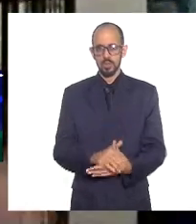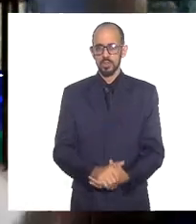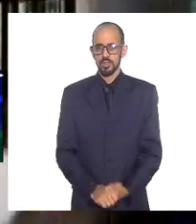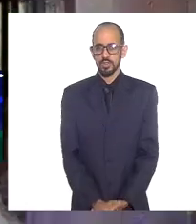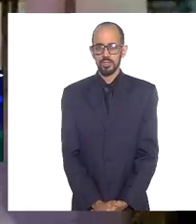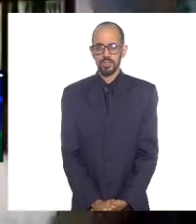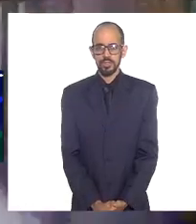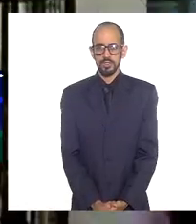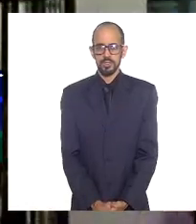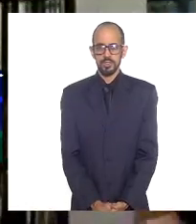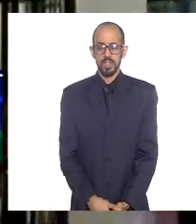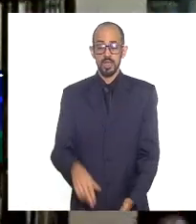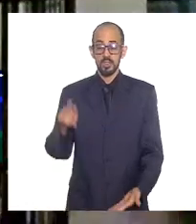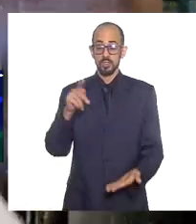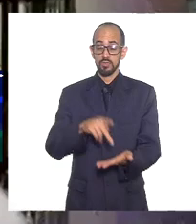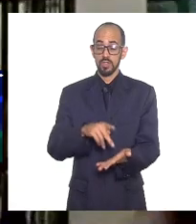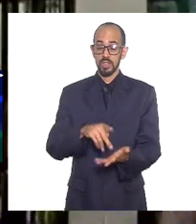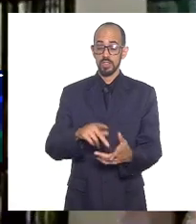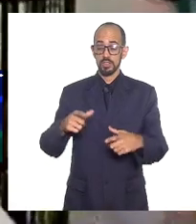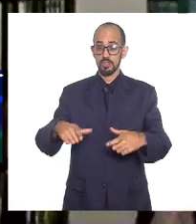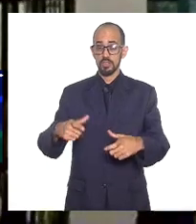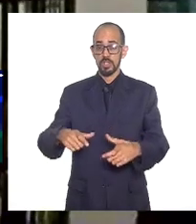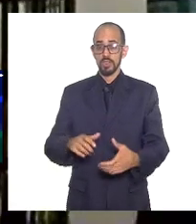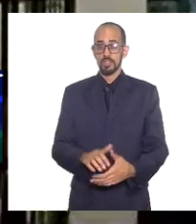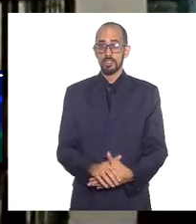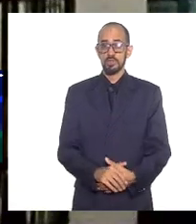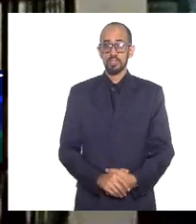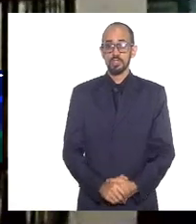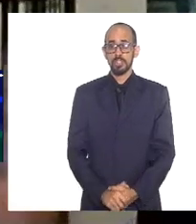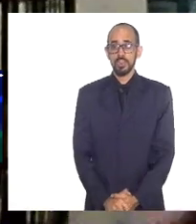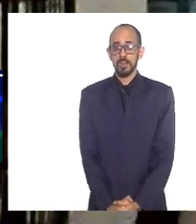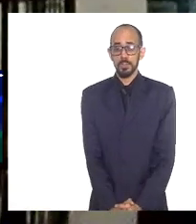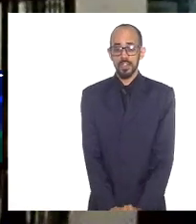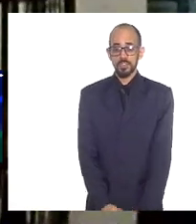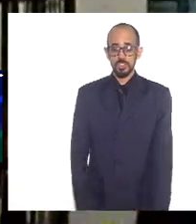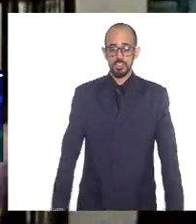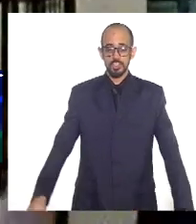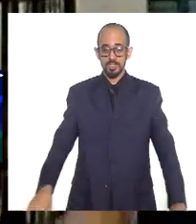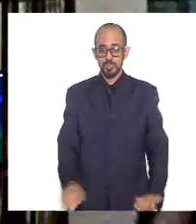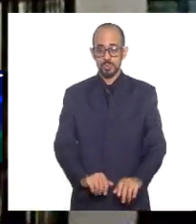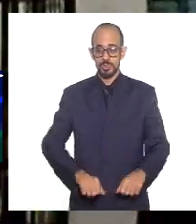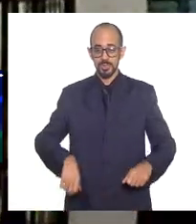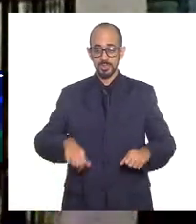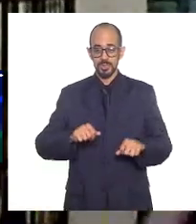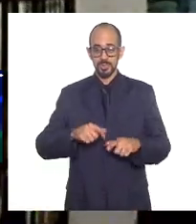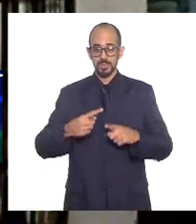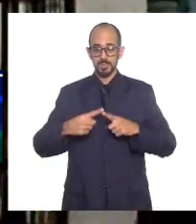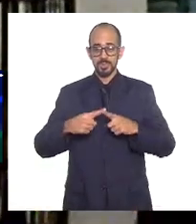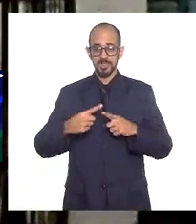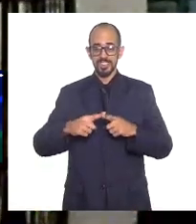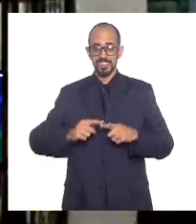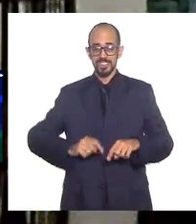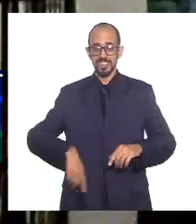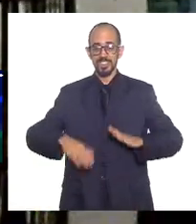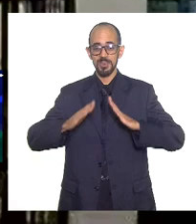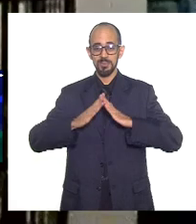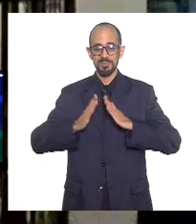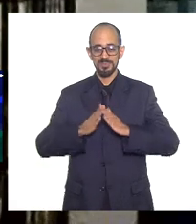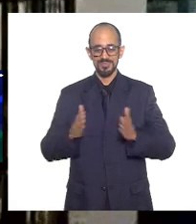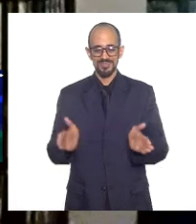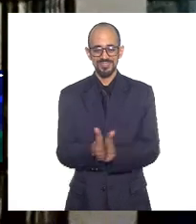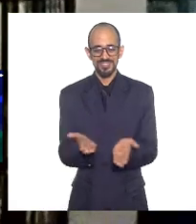se localizem exatamente nessas áreas de periferia, porque é onde mora o povo mais pobre, o povo mais simples,